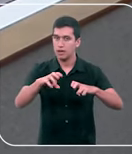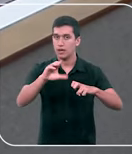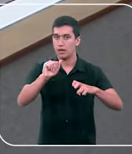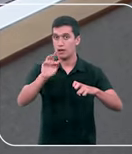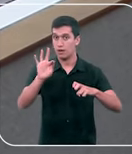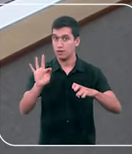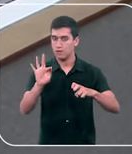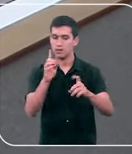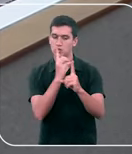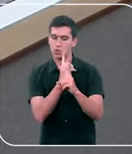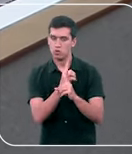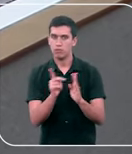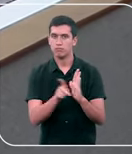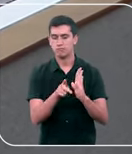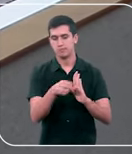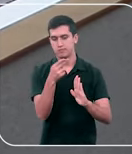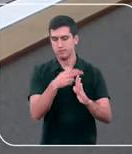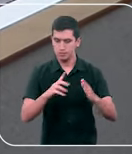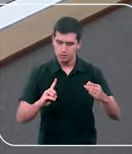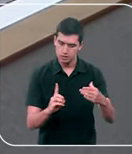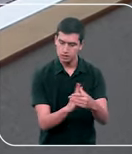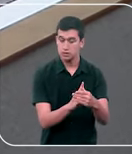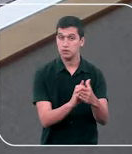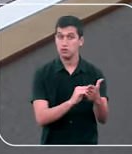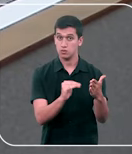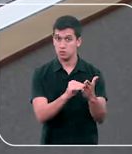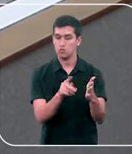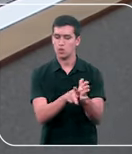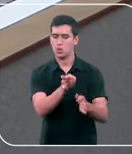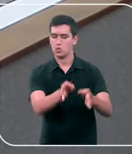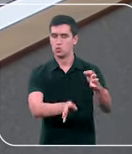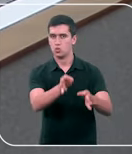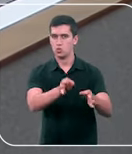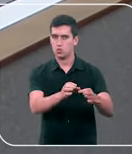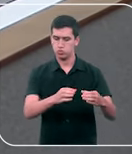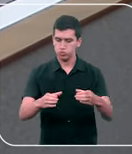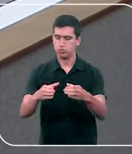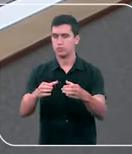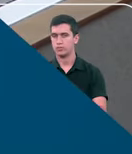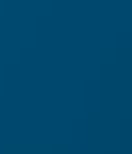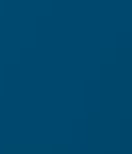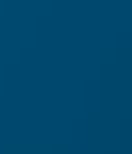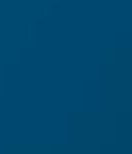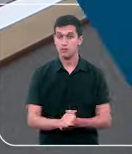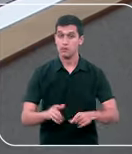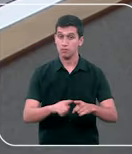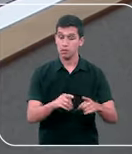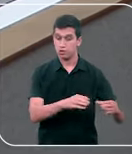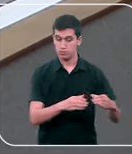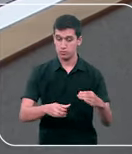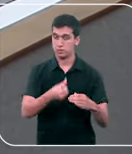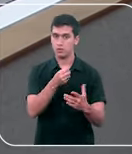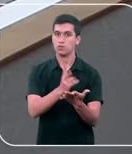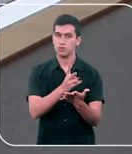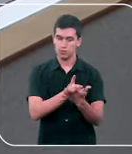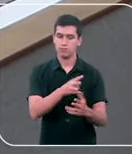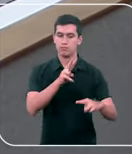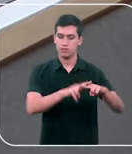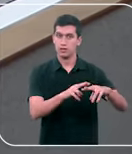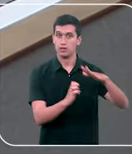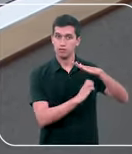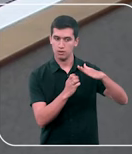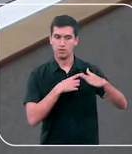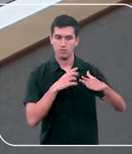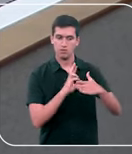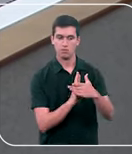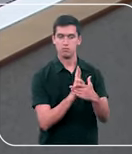CARF, observada a norma de composição paritária nos julgamentos colegiados. E a sexta turma manteve preso o